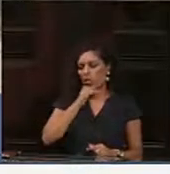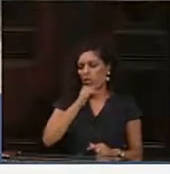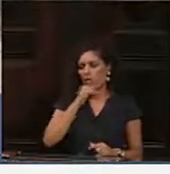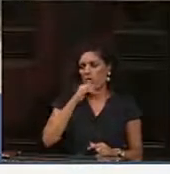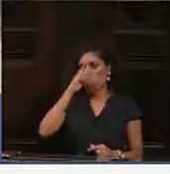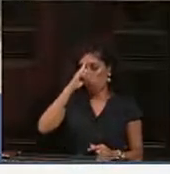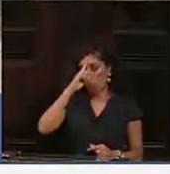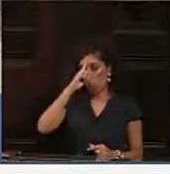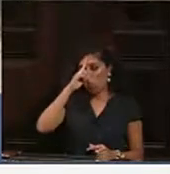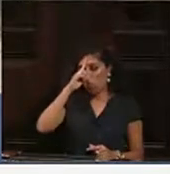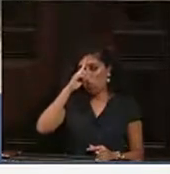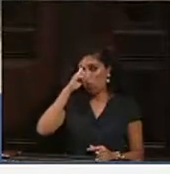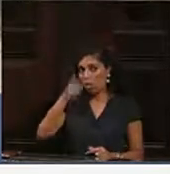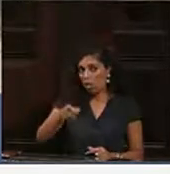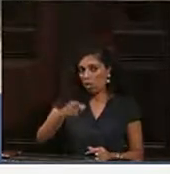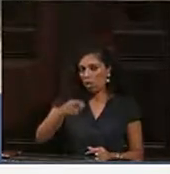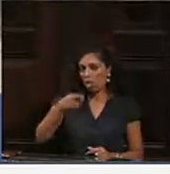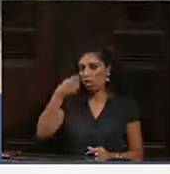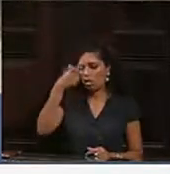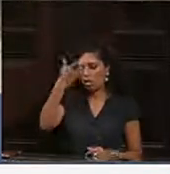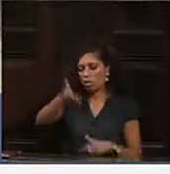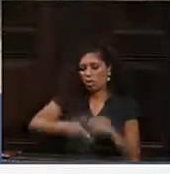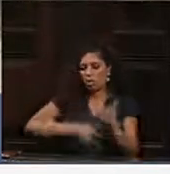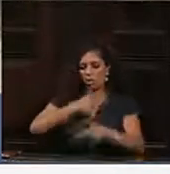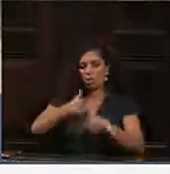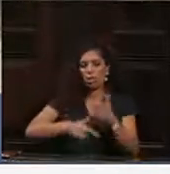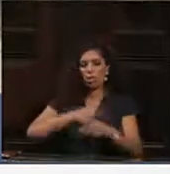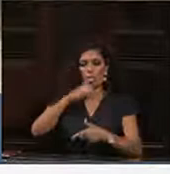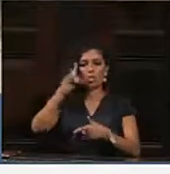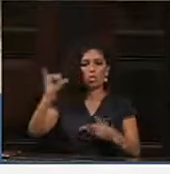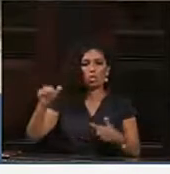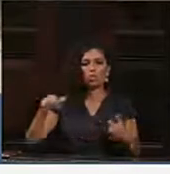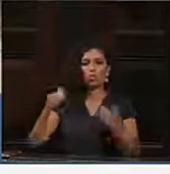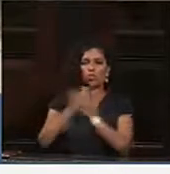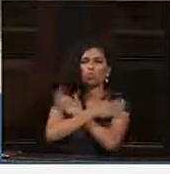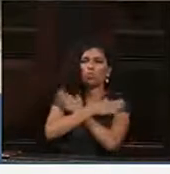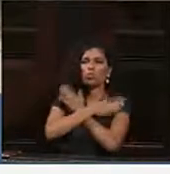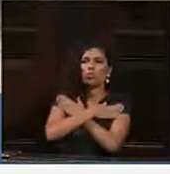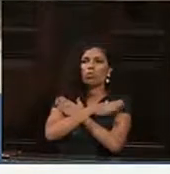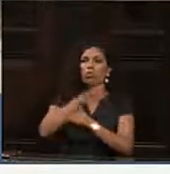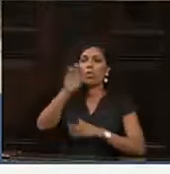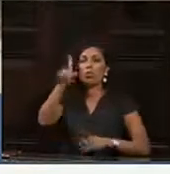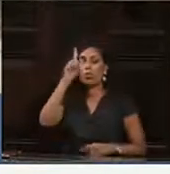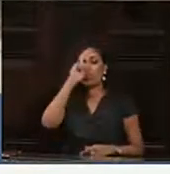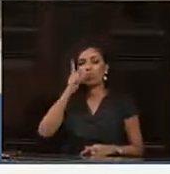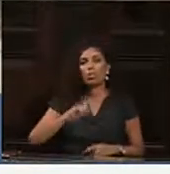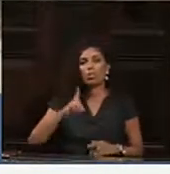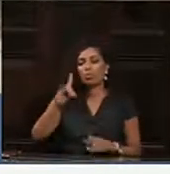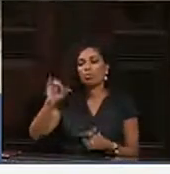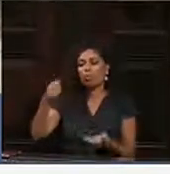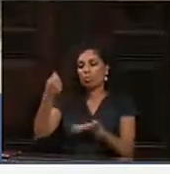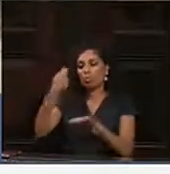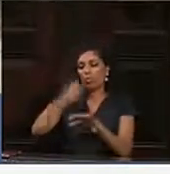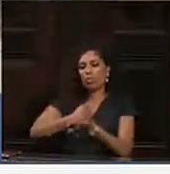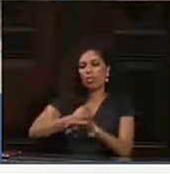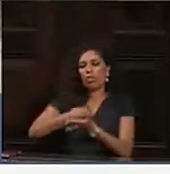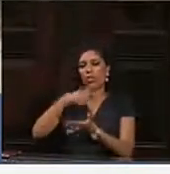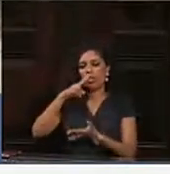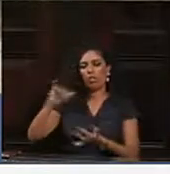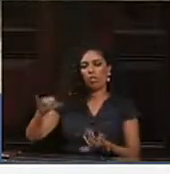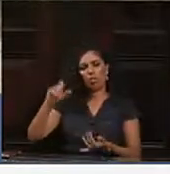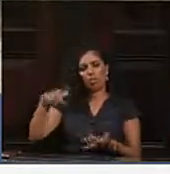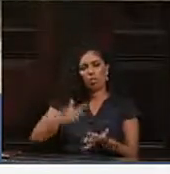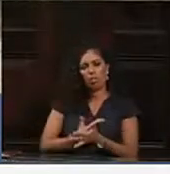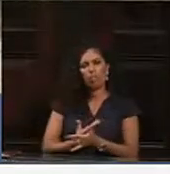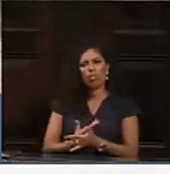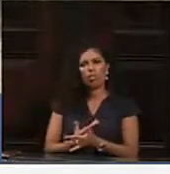obrigatoriamente para trabalhar na sua folga e não sabe nem quando vai receber pelo aquele dia que ele trabalhou. Isso é uma covardia,